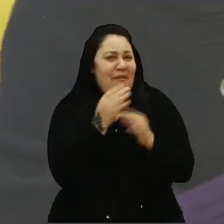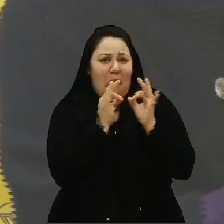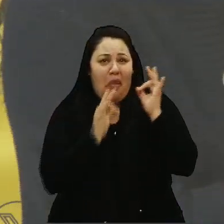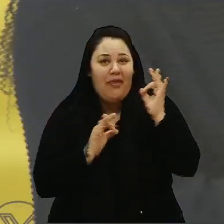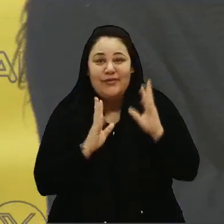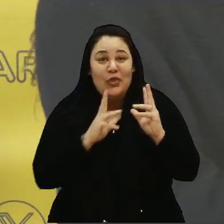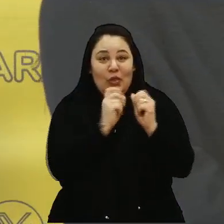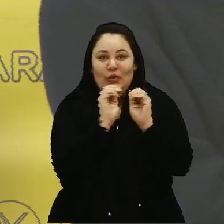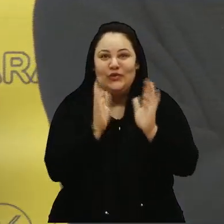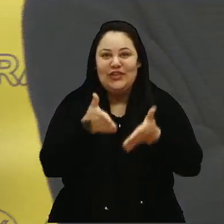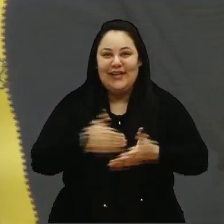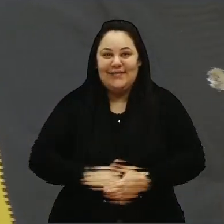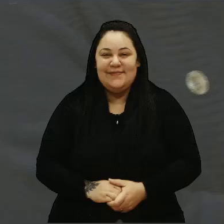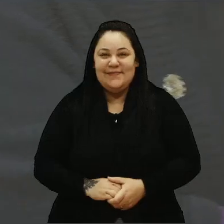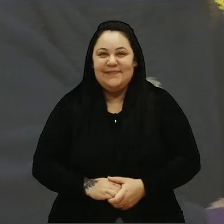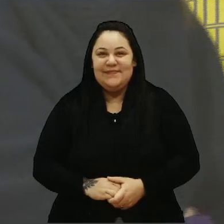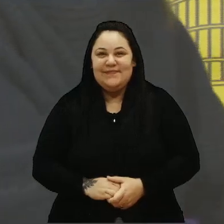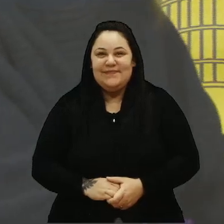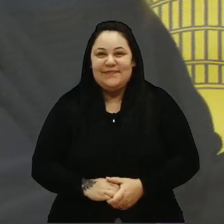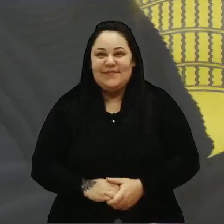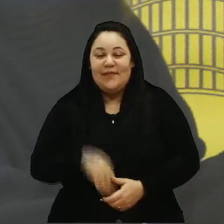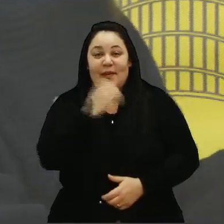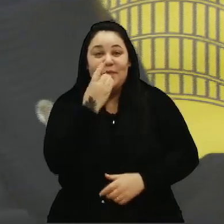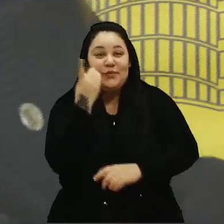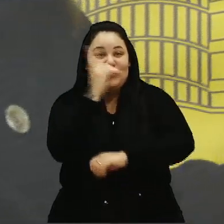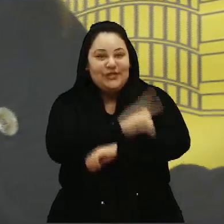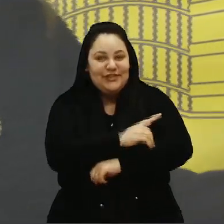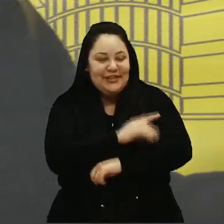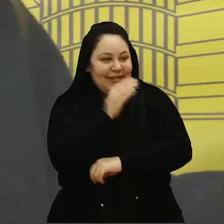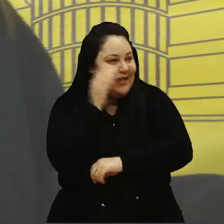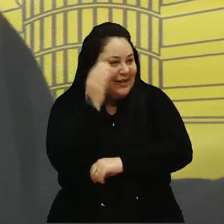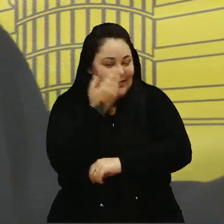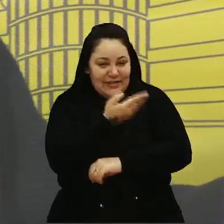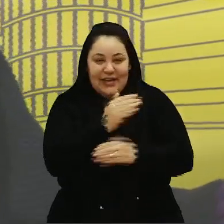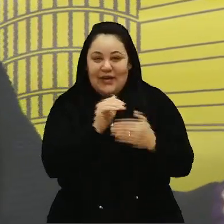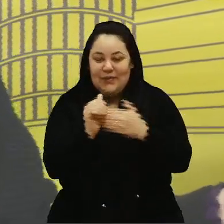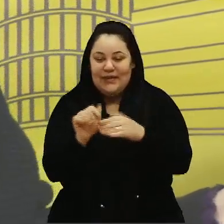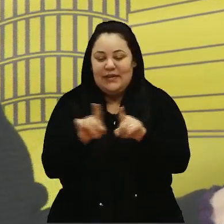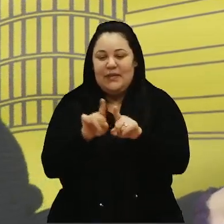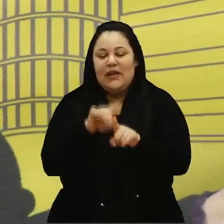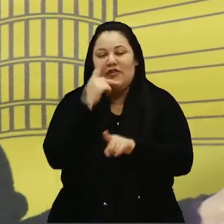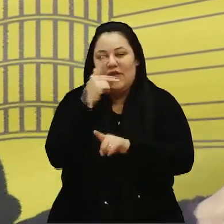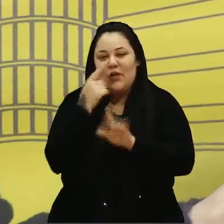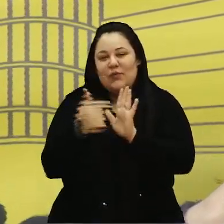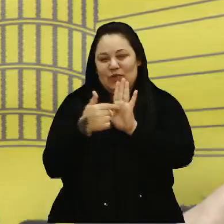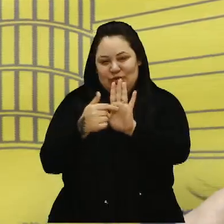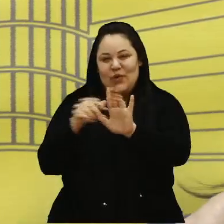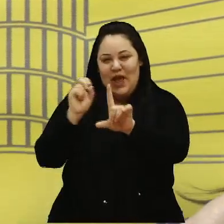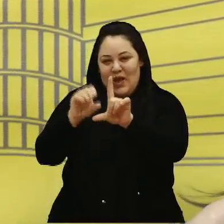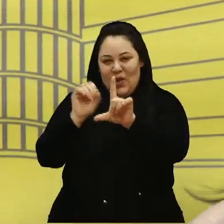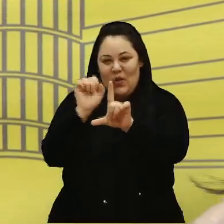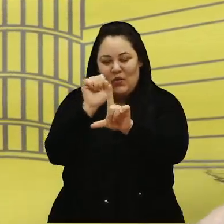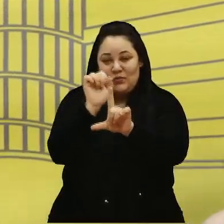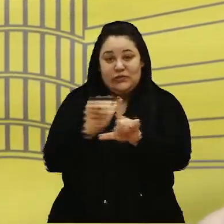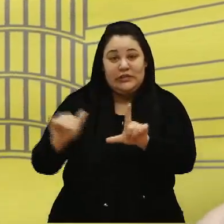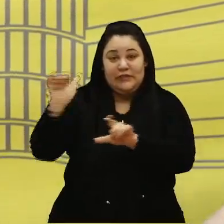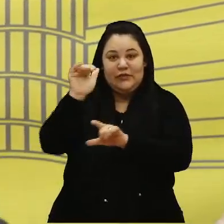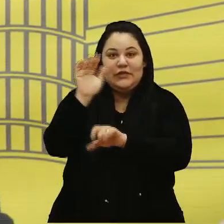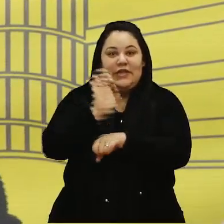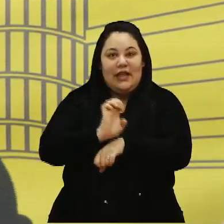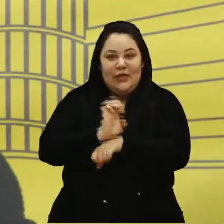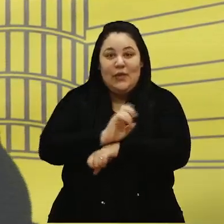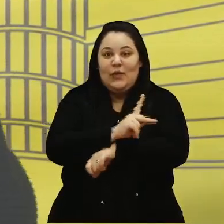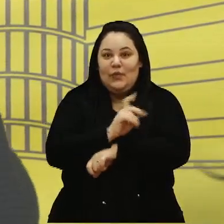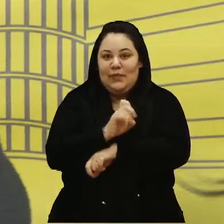dia, Carol. Bom dia para todo mundo que nos acompanha. A gente falou um pouco, trouxe aqui, mostrou a reportagem que saiu em nível estadual, né, do